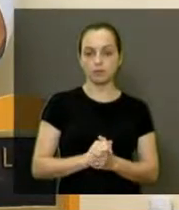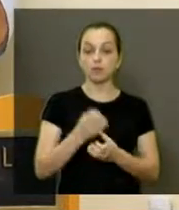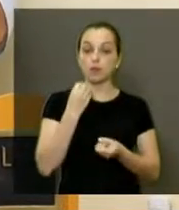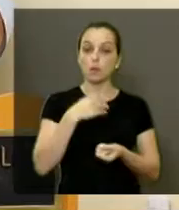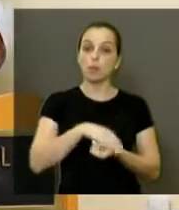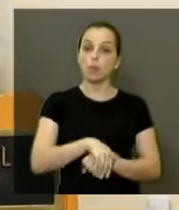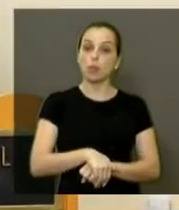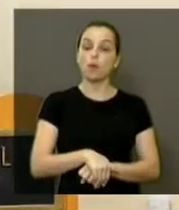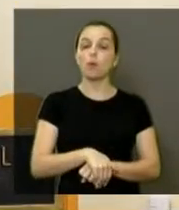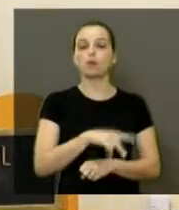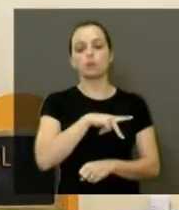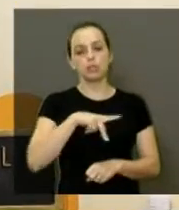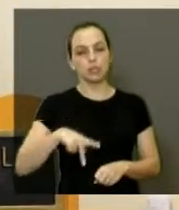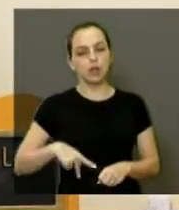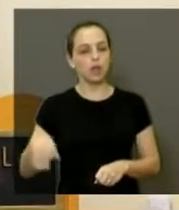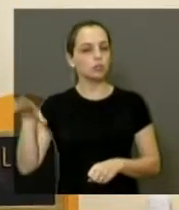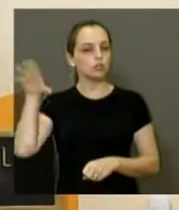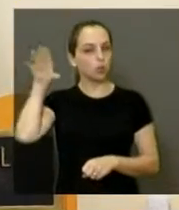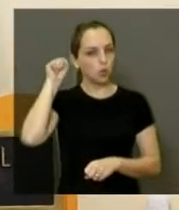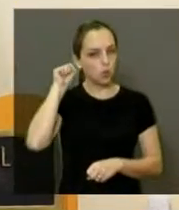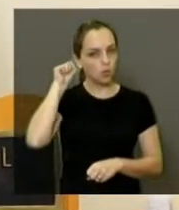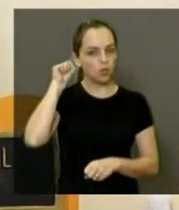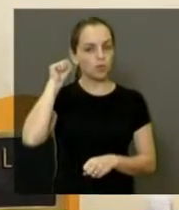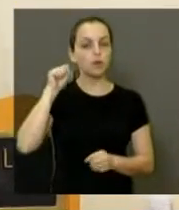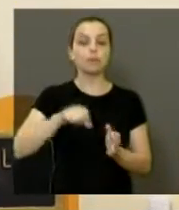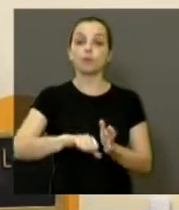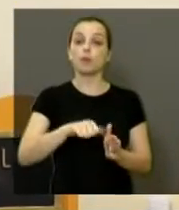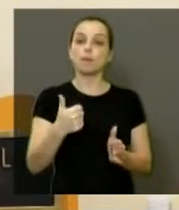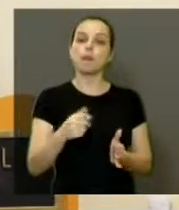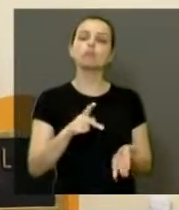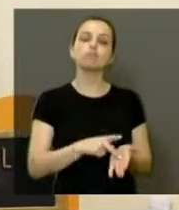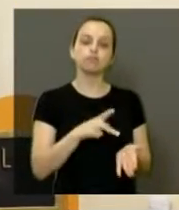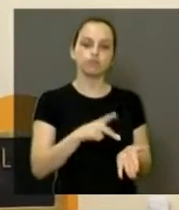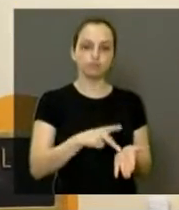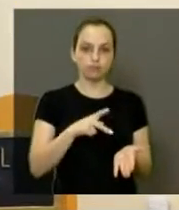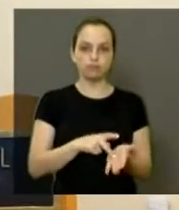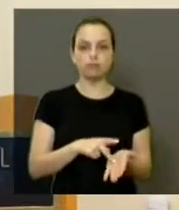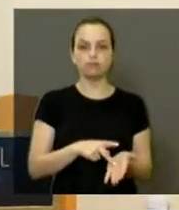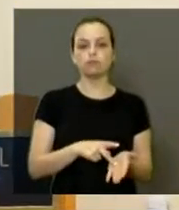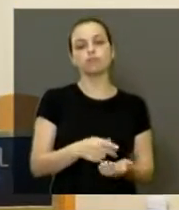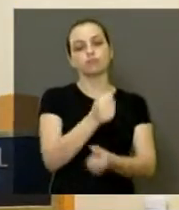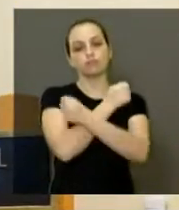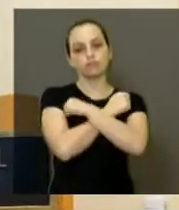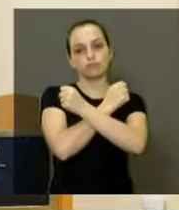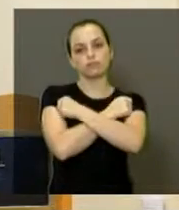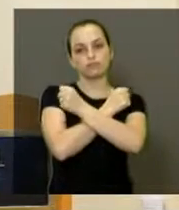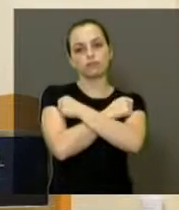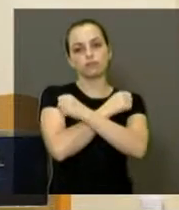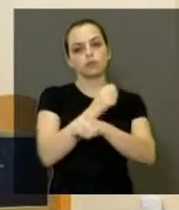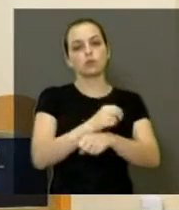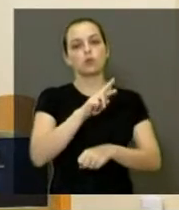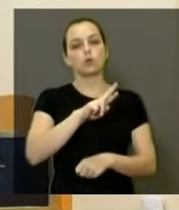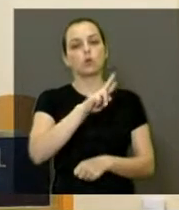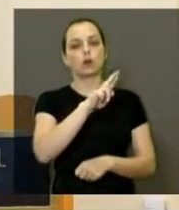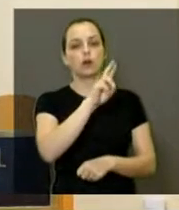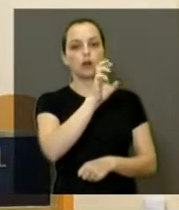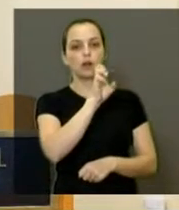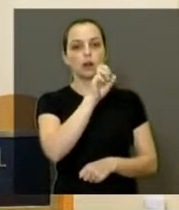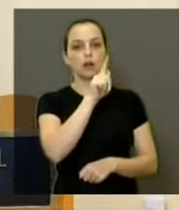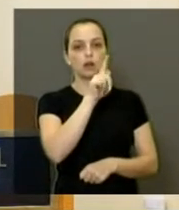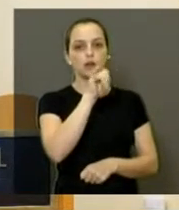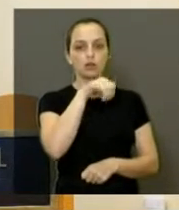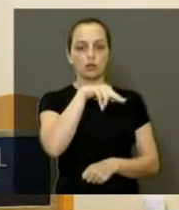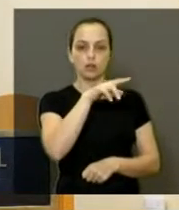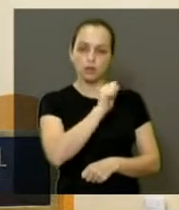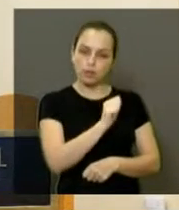Boa noite, presidente. Boa noite a quem nos ouve. Primeiro é realmente dar um abraço na doutora Regina Barbieri, no